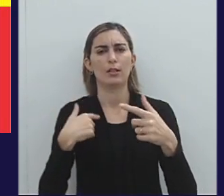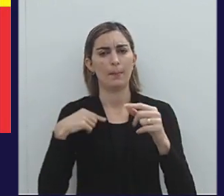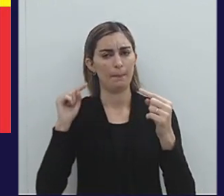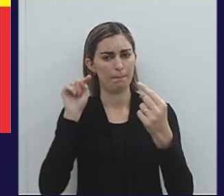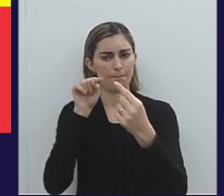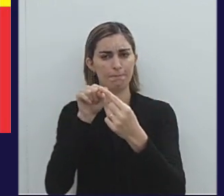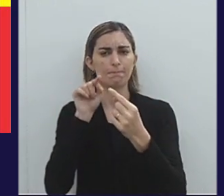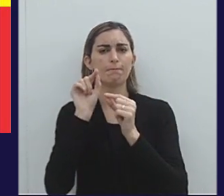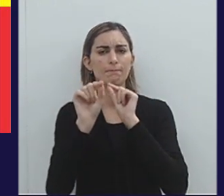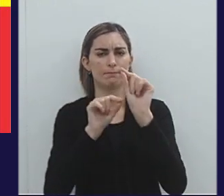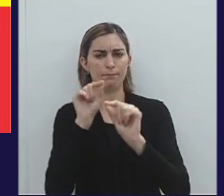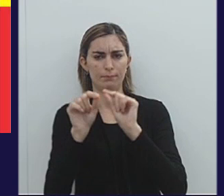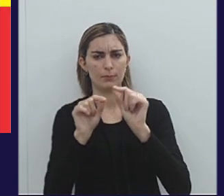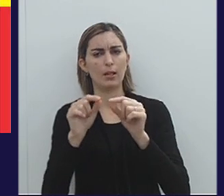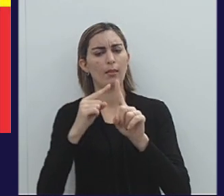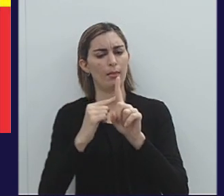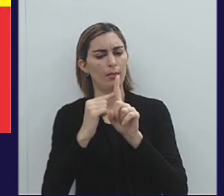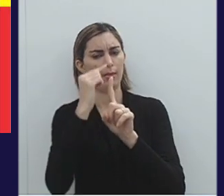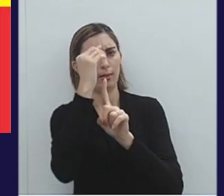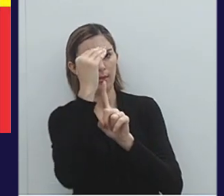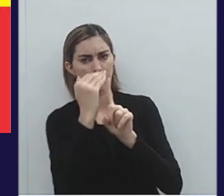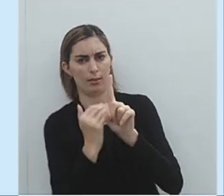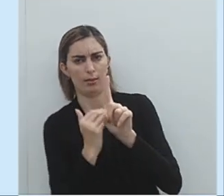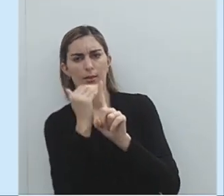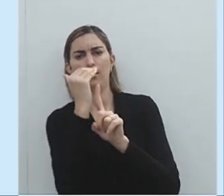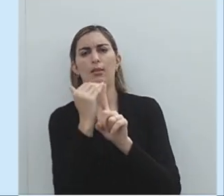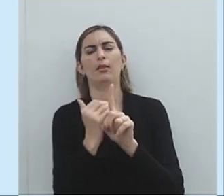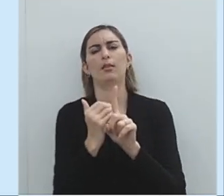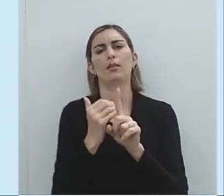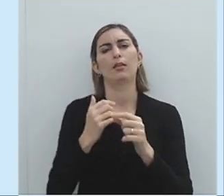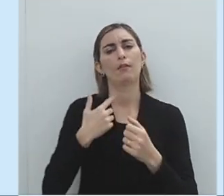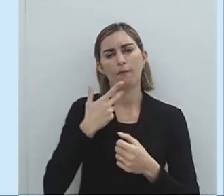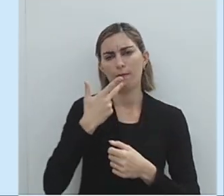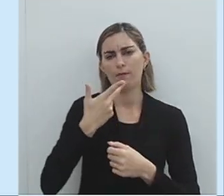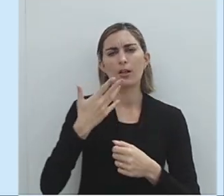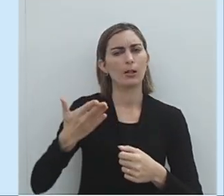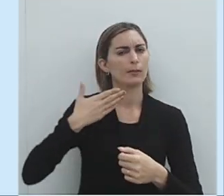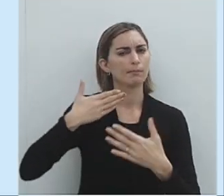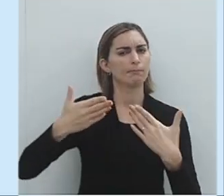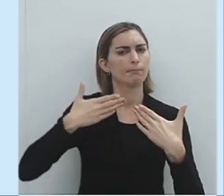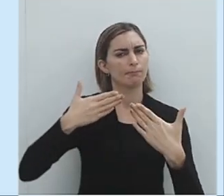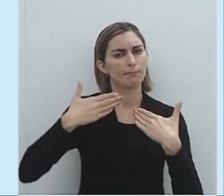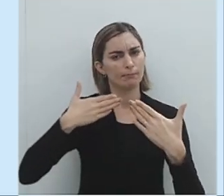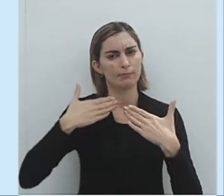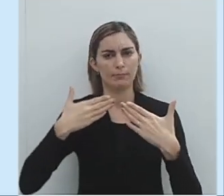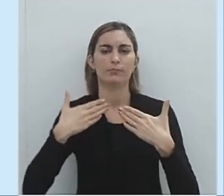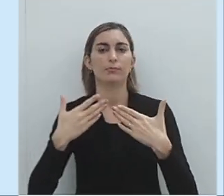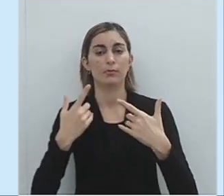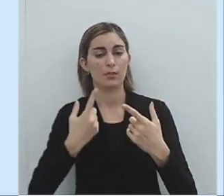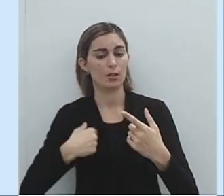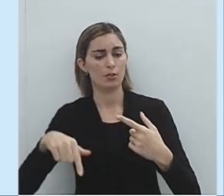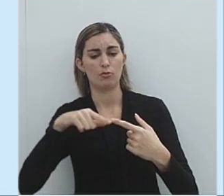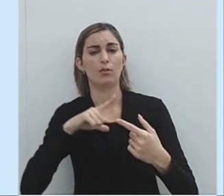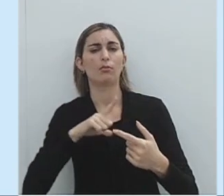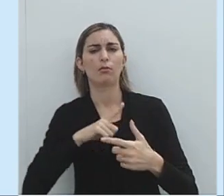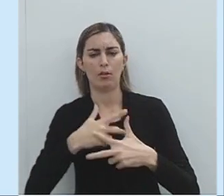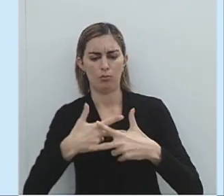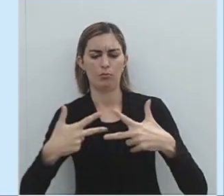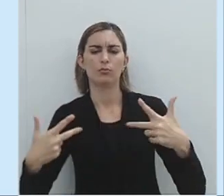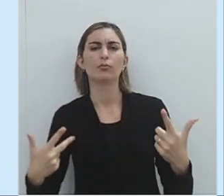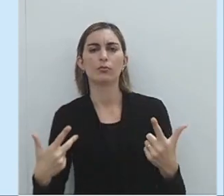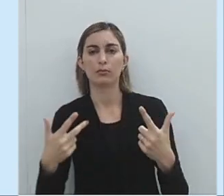está diretamente ligado aí à temperatura. Quando se fala de calor, né, a gente tem aí